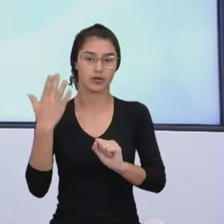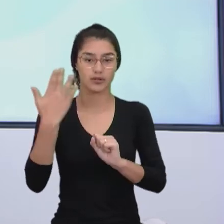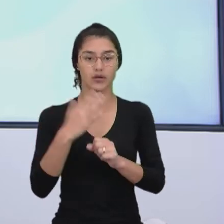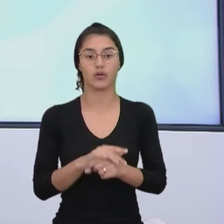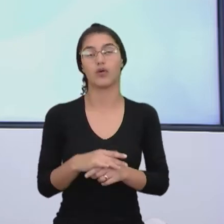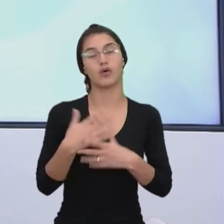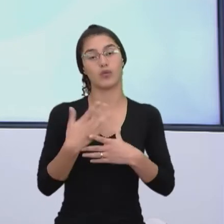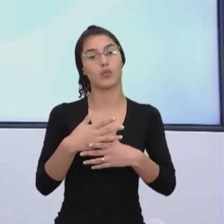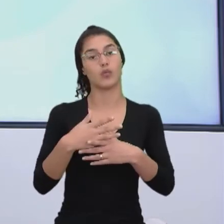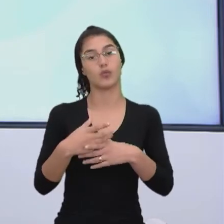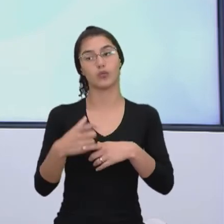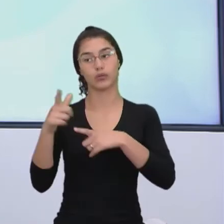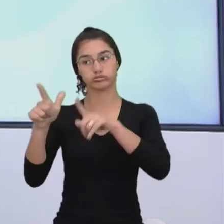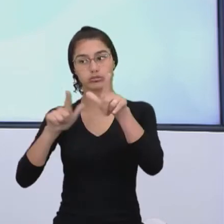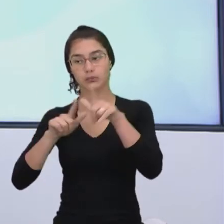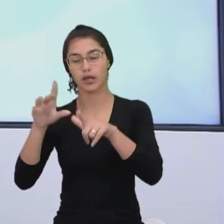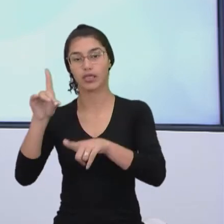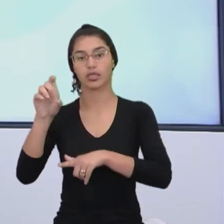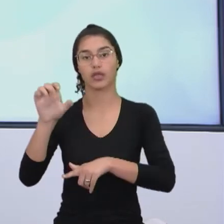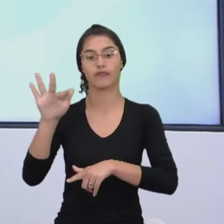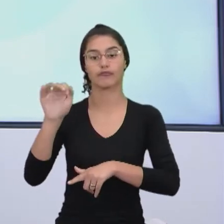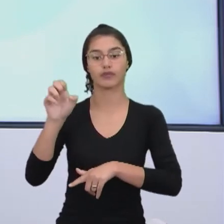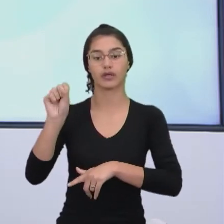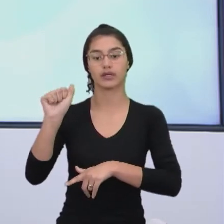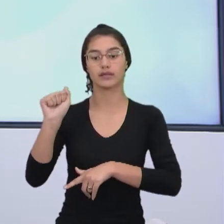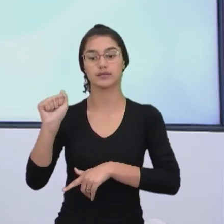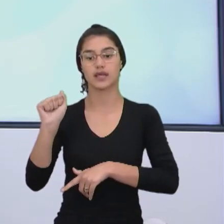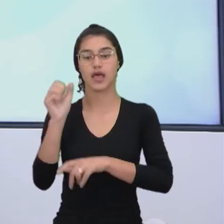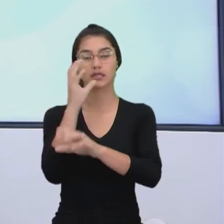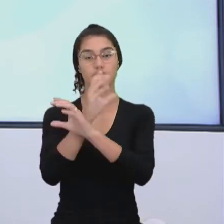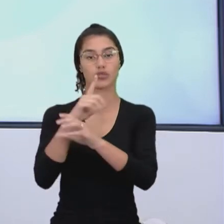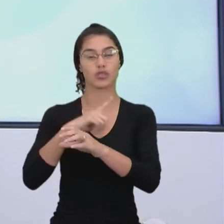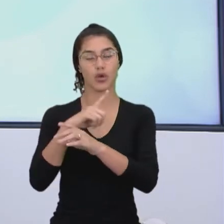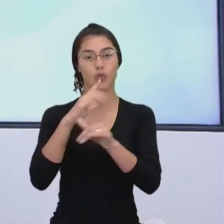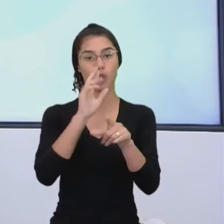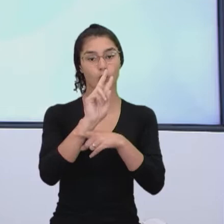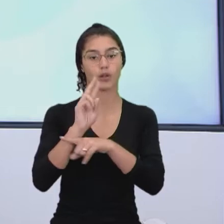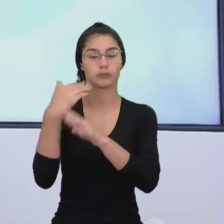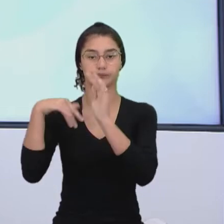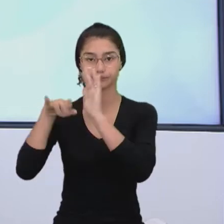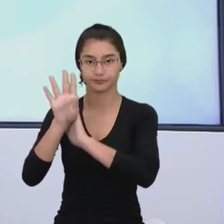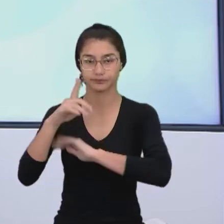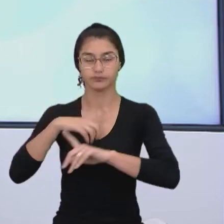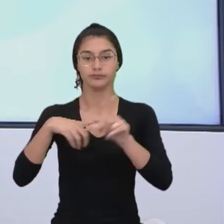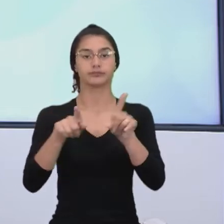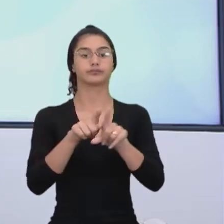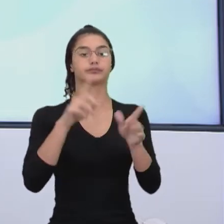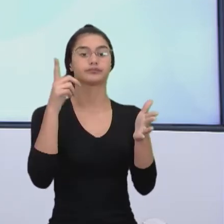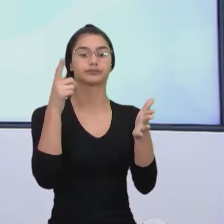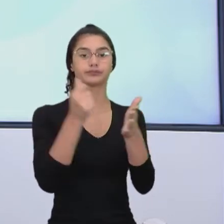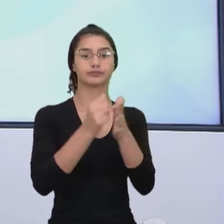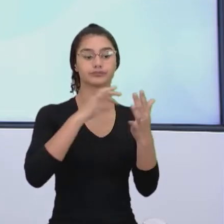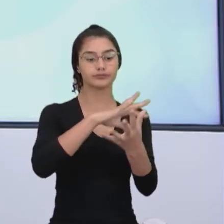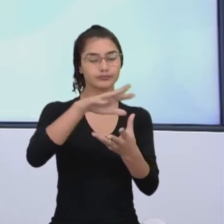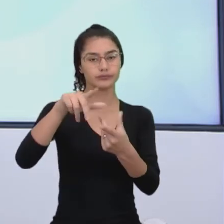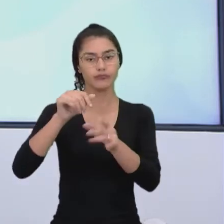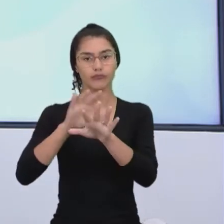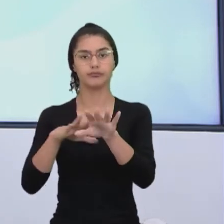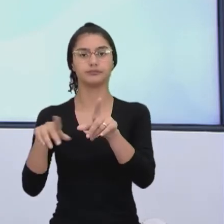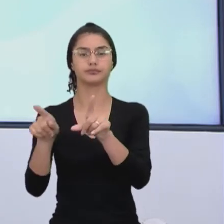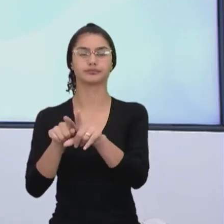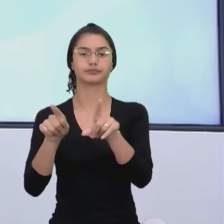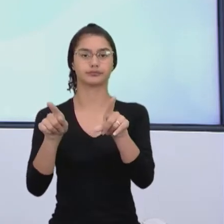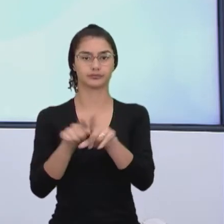Defesa Civil ela tem uma atividade muito maior aí. Agora, a ratificação de acordos globais, né, esses acordos que são feitos